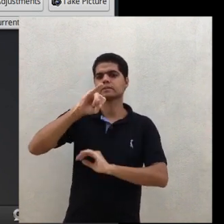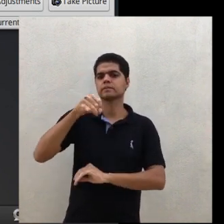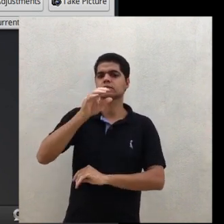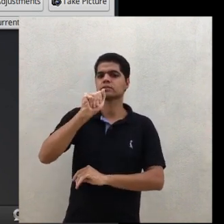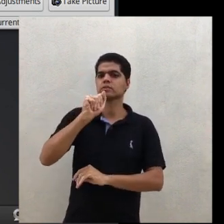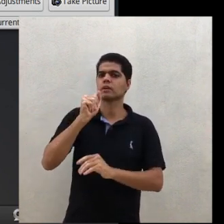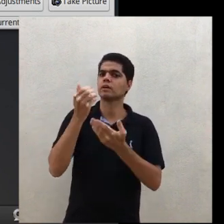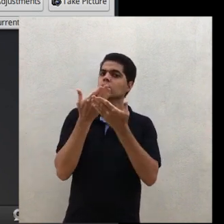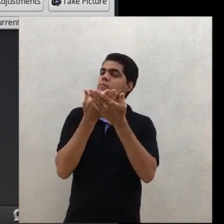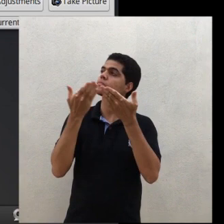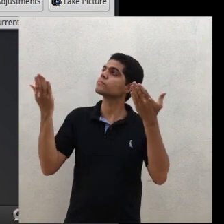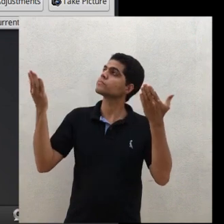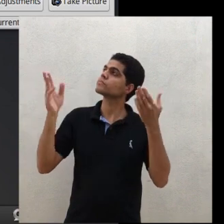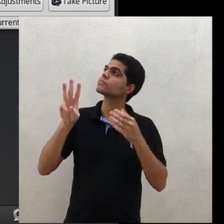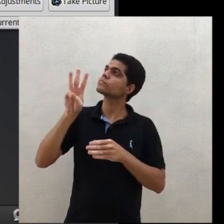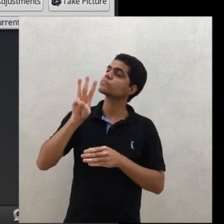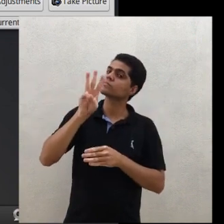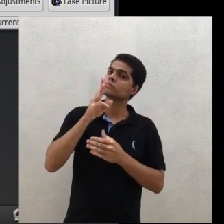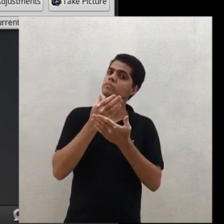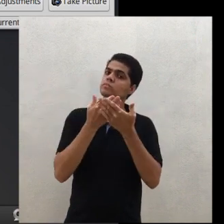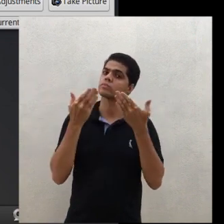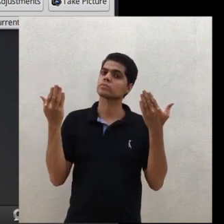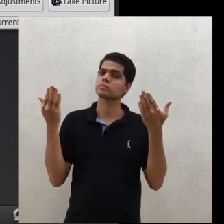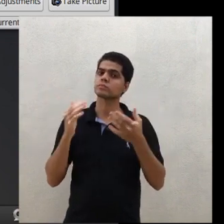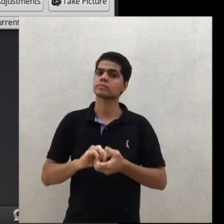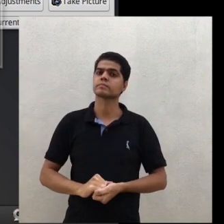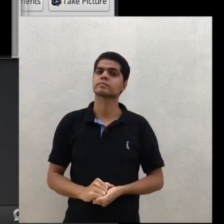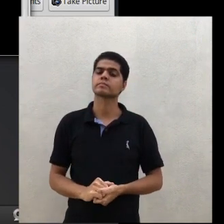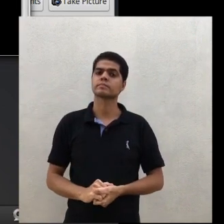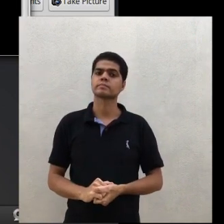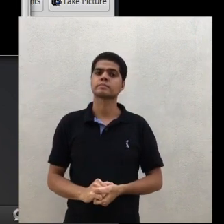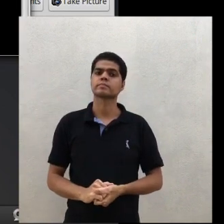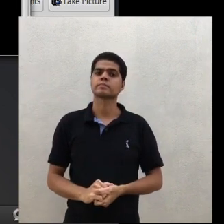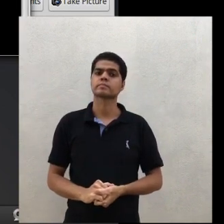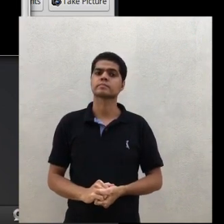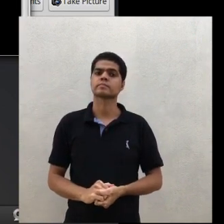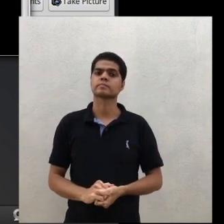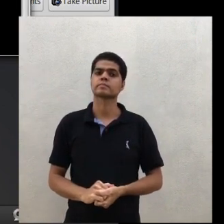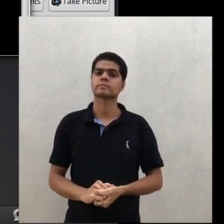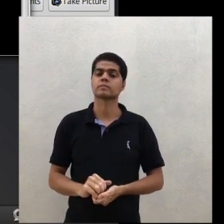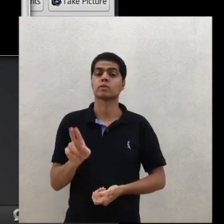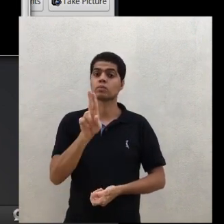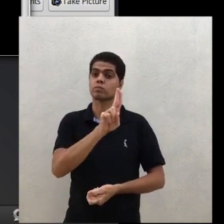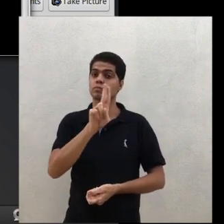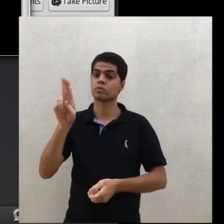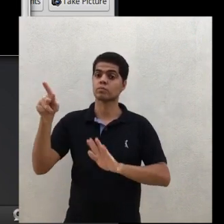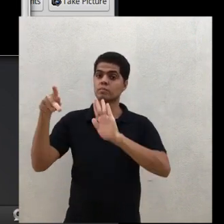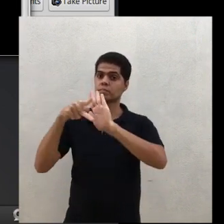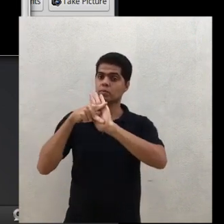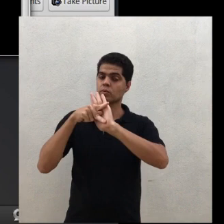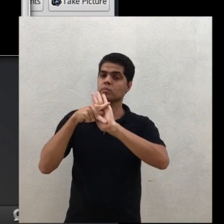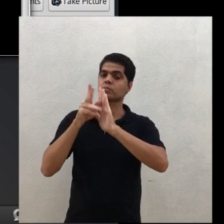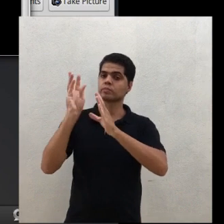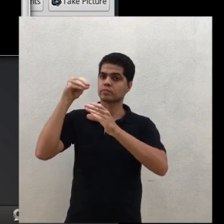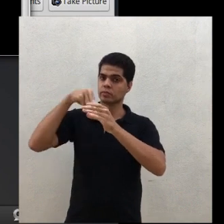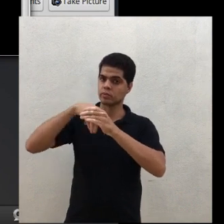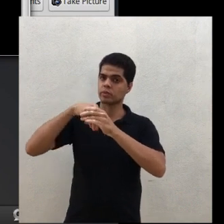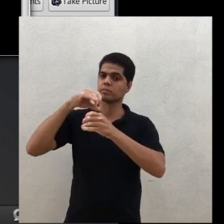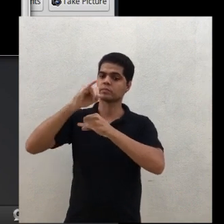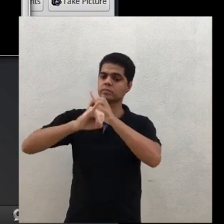jfuzzylogic.jar, que é o nome do programa, esse que você pegou da internet, tá? E o nome do